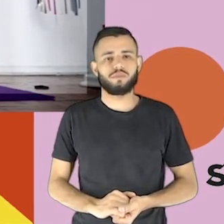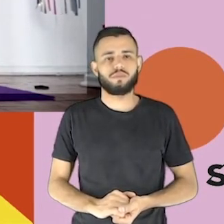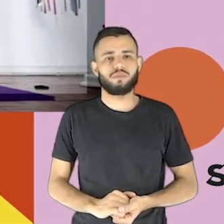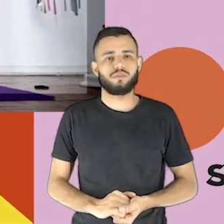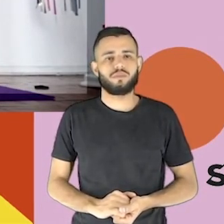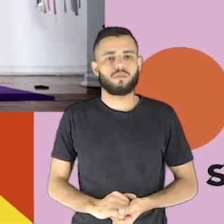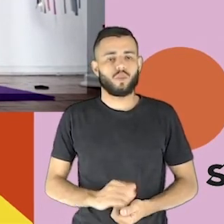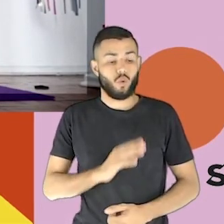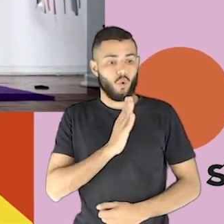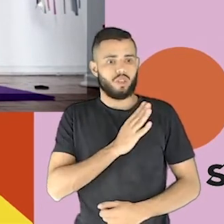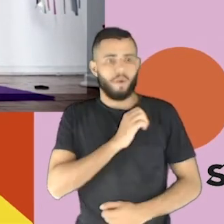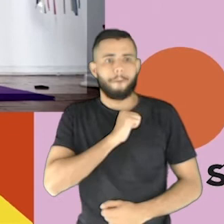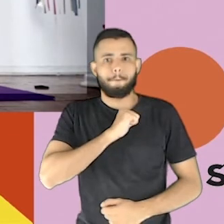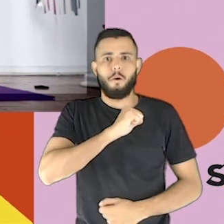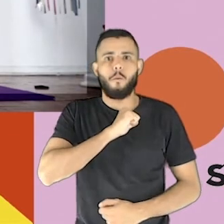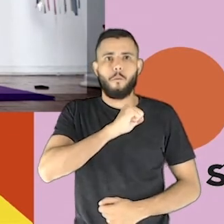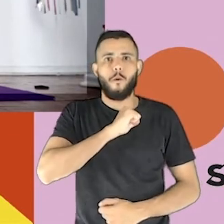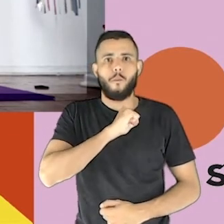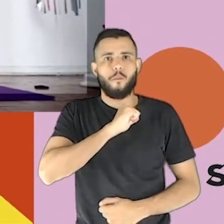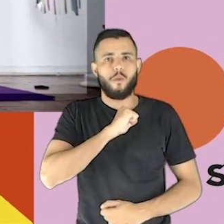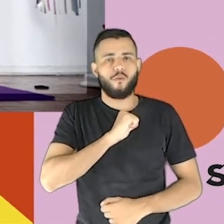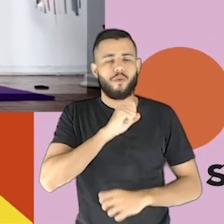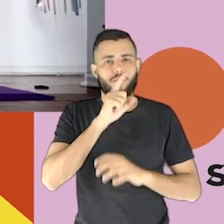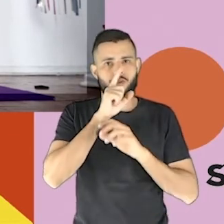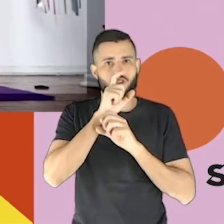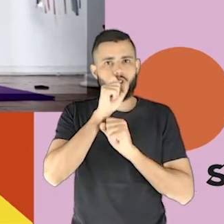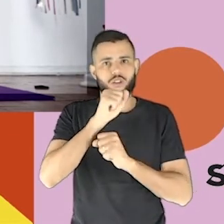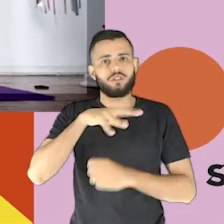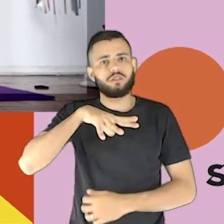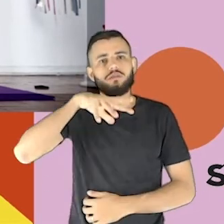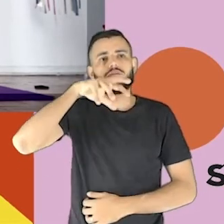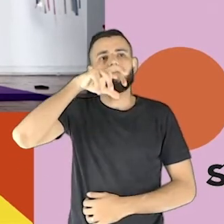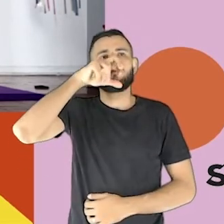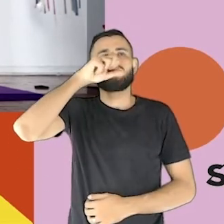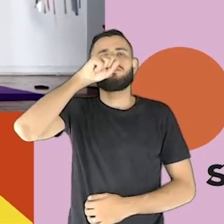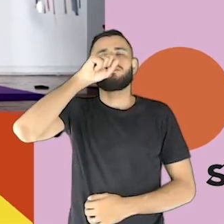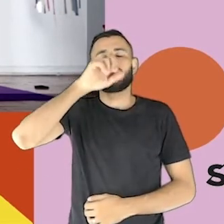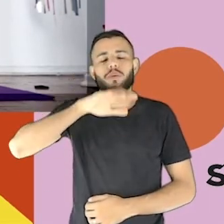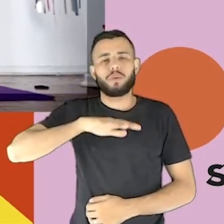Coração deu uma palpitada a mais. Respira fundo, deixa ele voltar palpitando normalmente.